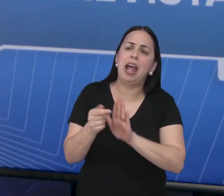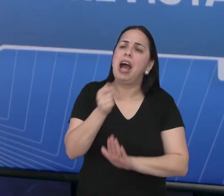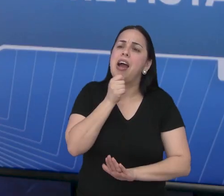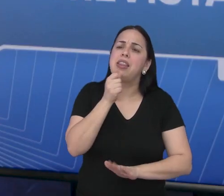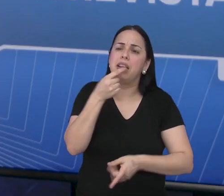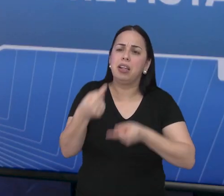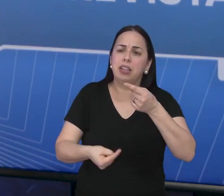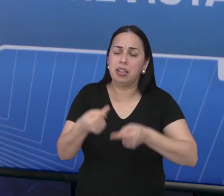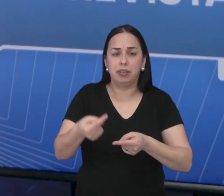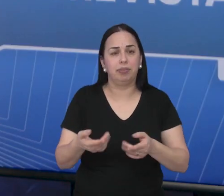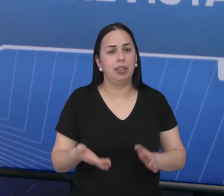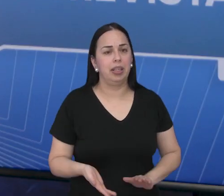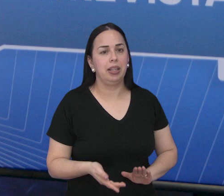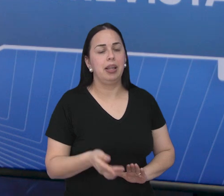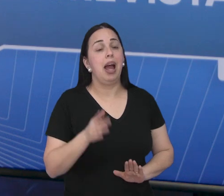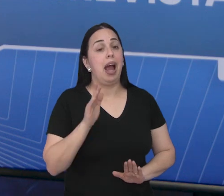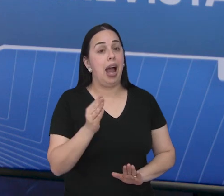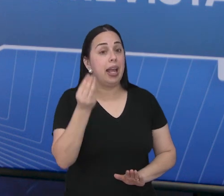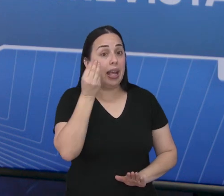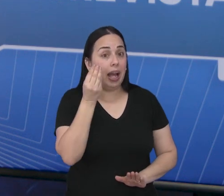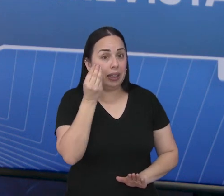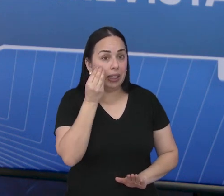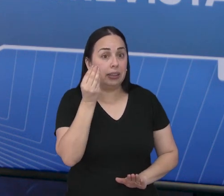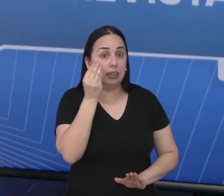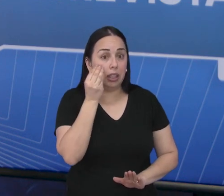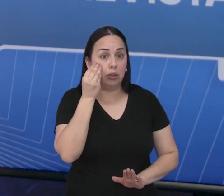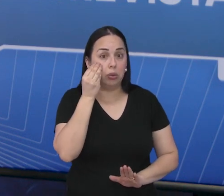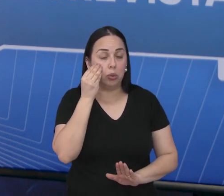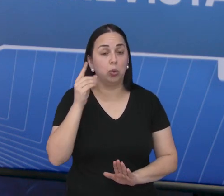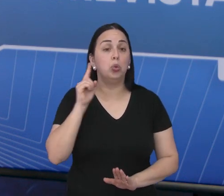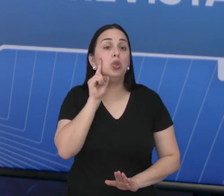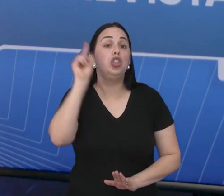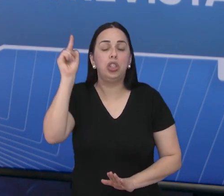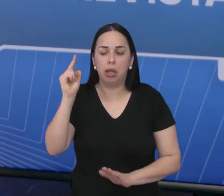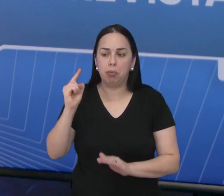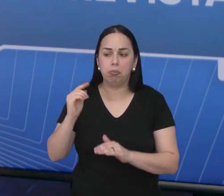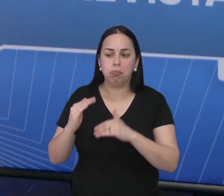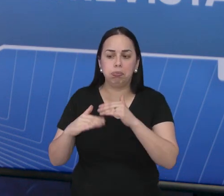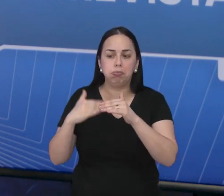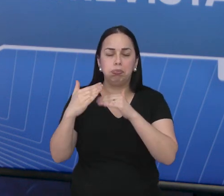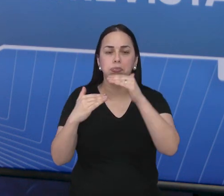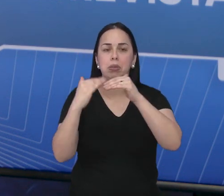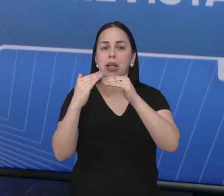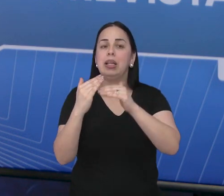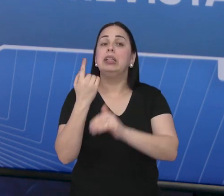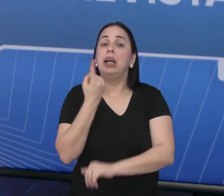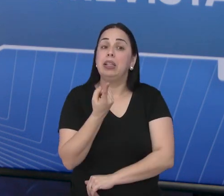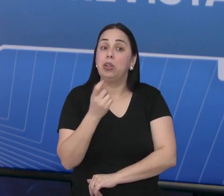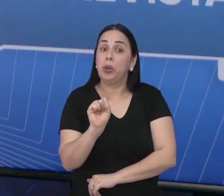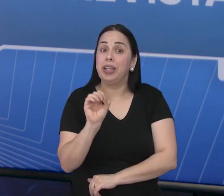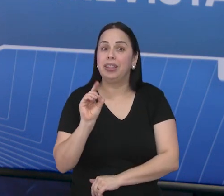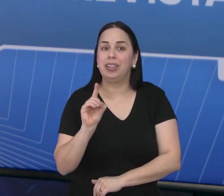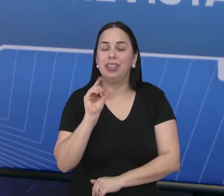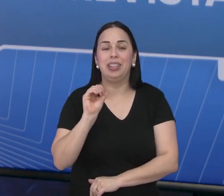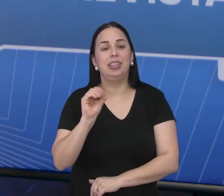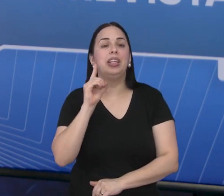No momento, ela está sendo discutida para aumentar essa licença para os 180 dias. Por